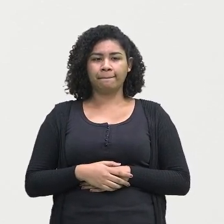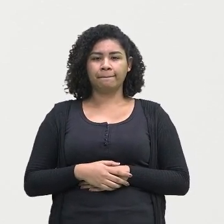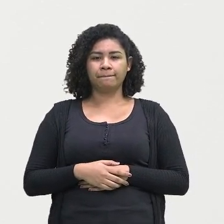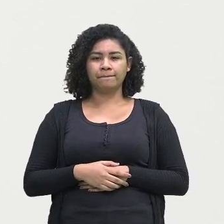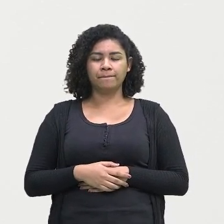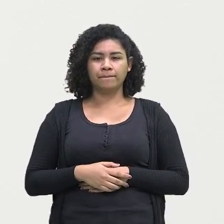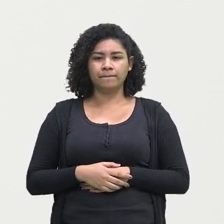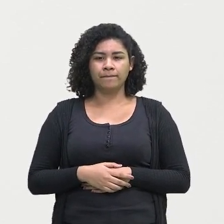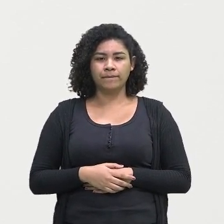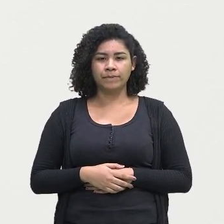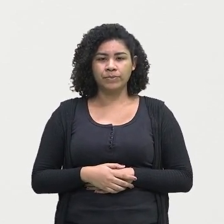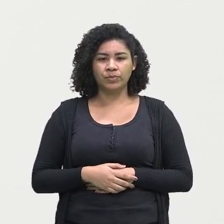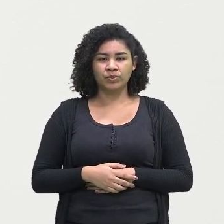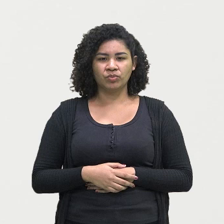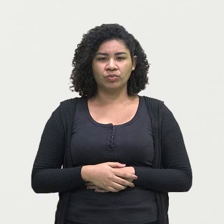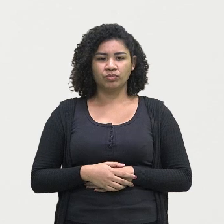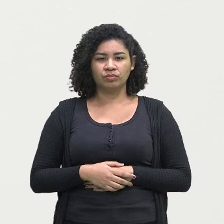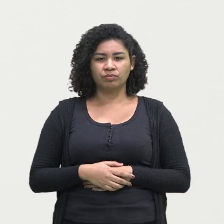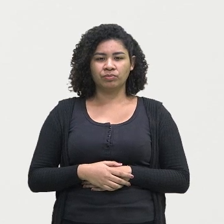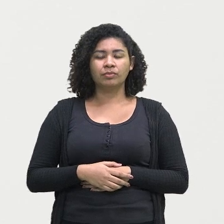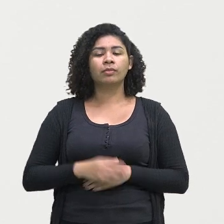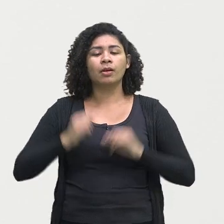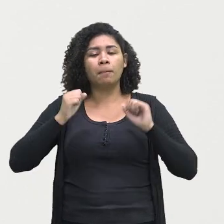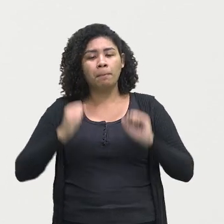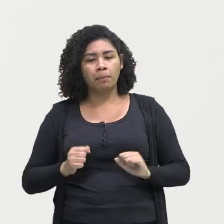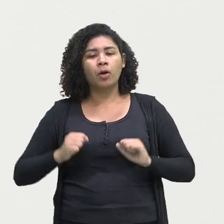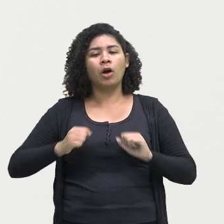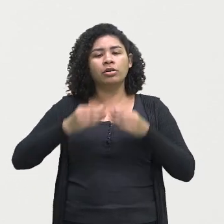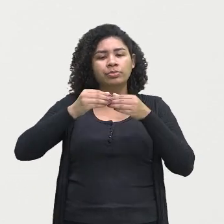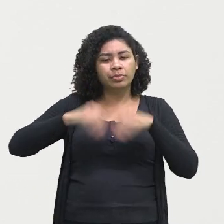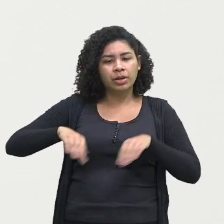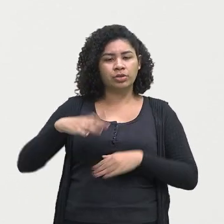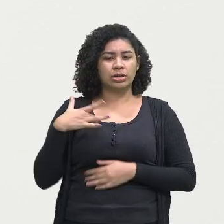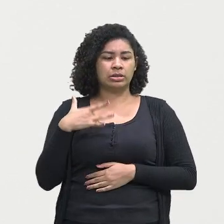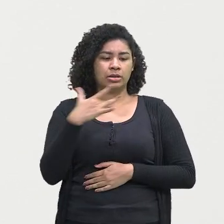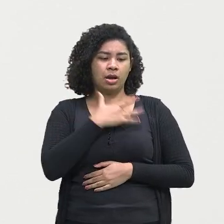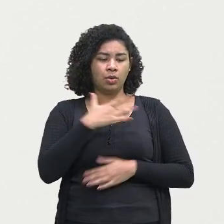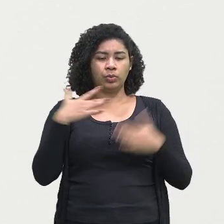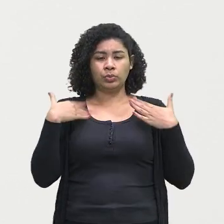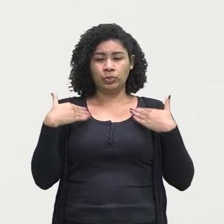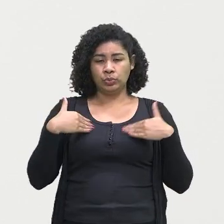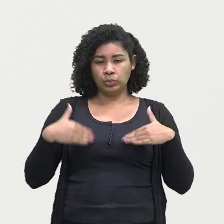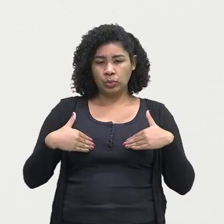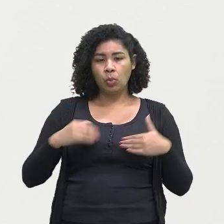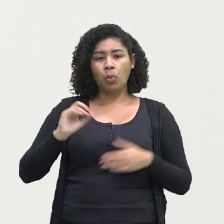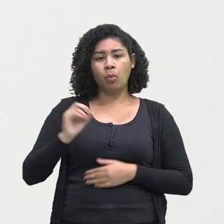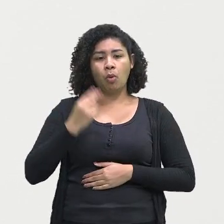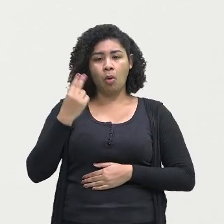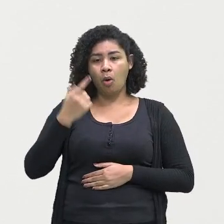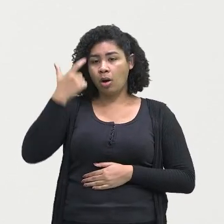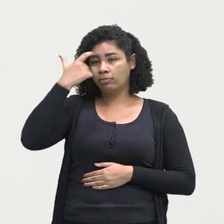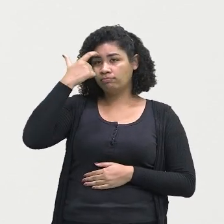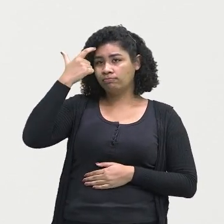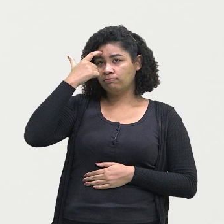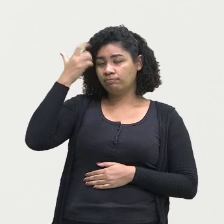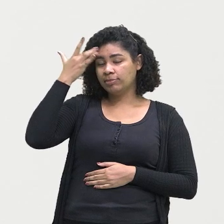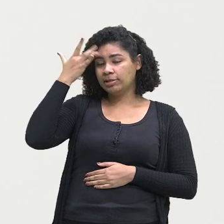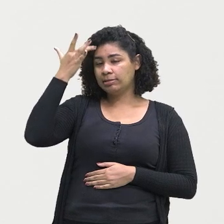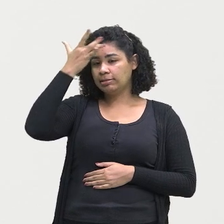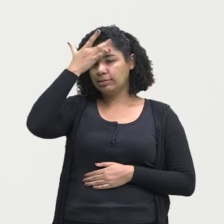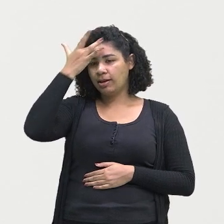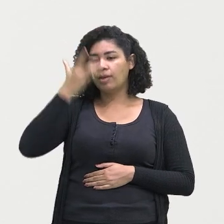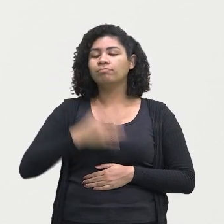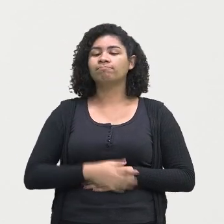their mental health. Pode atrapalhar tanto a saúde física quanto a saúde mental.